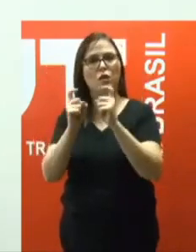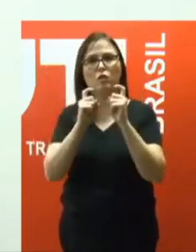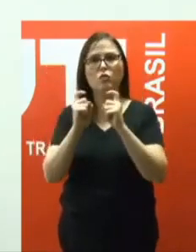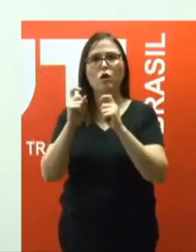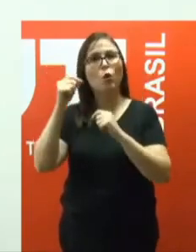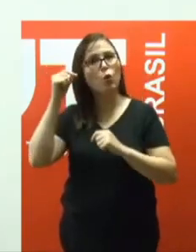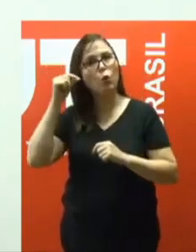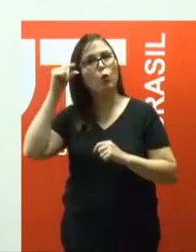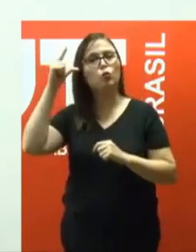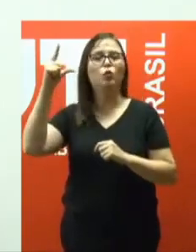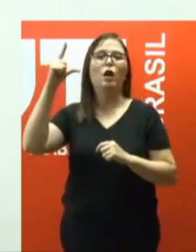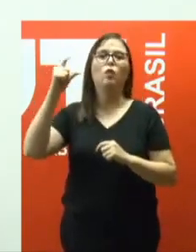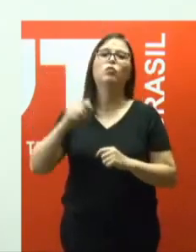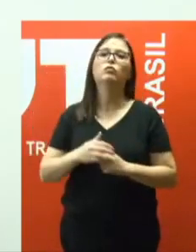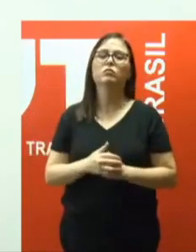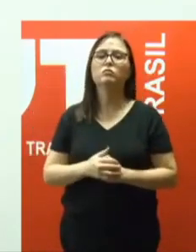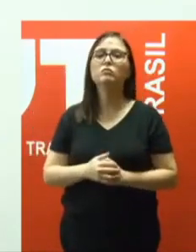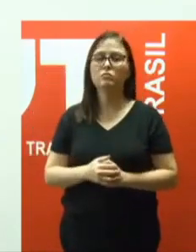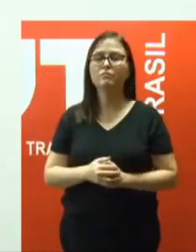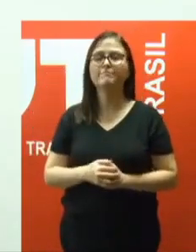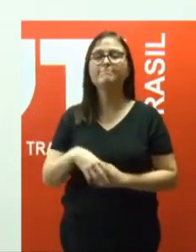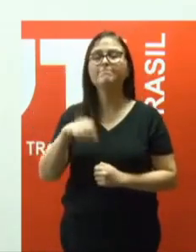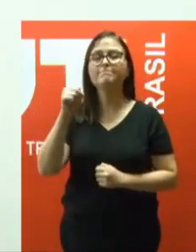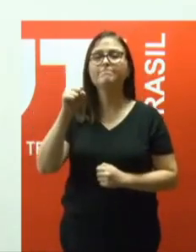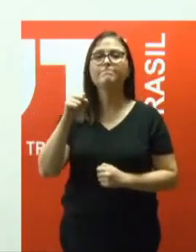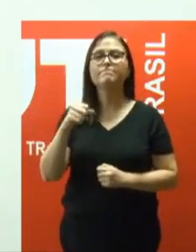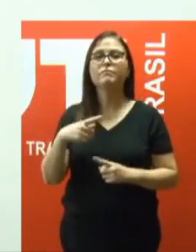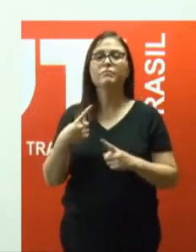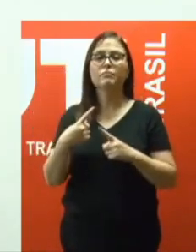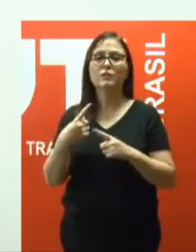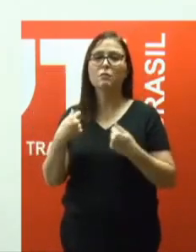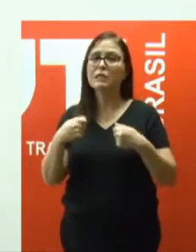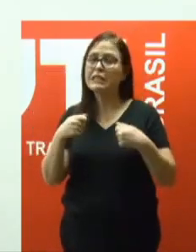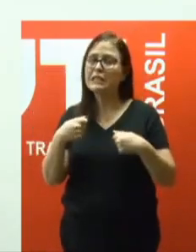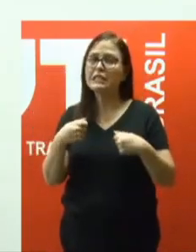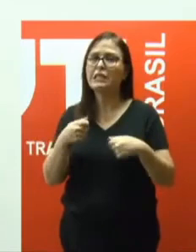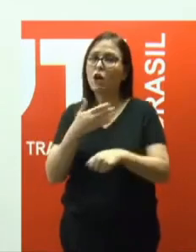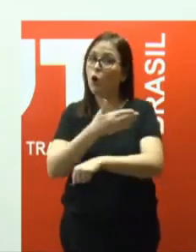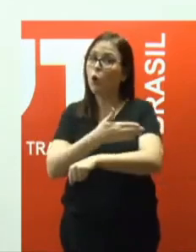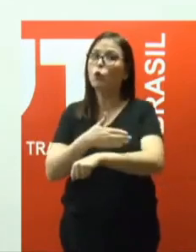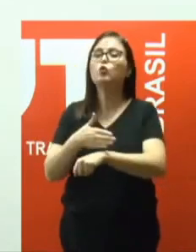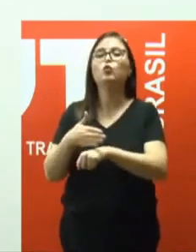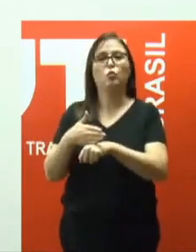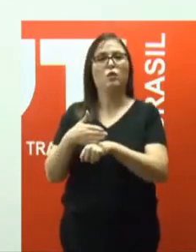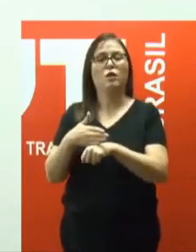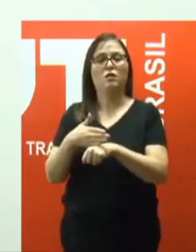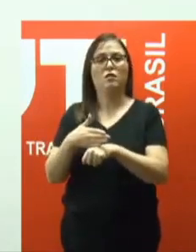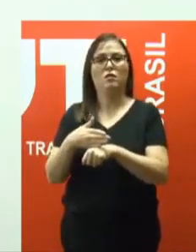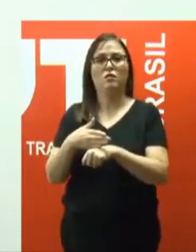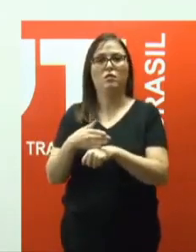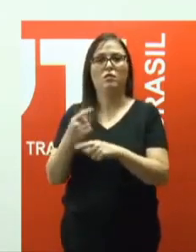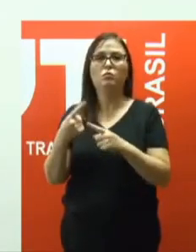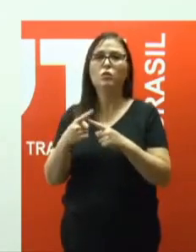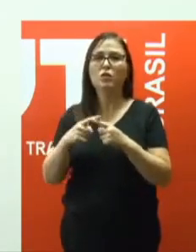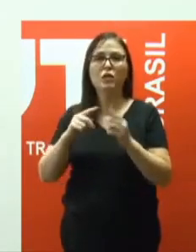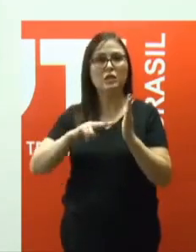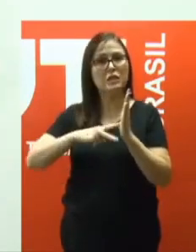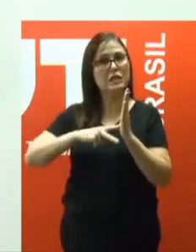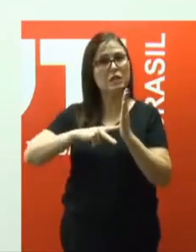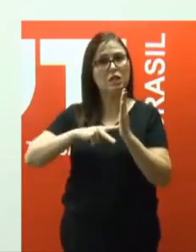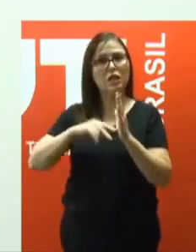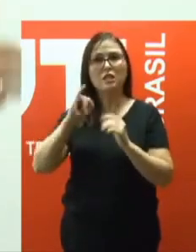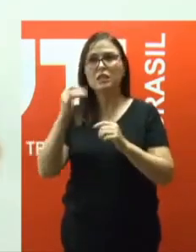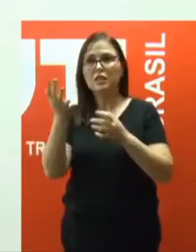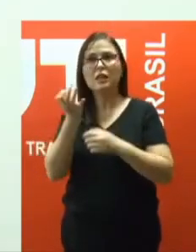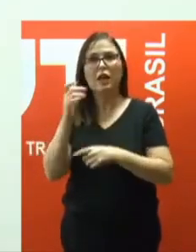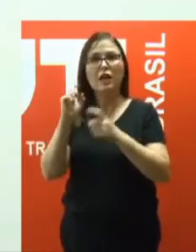cultural. Nós temos feito um pouco isso, nós precisamos acostumar, sabe? Se o sindicalista quiser fazer